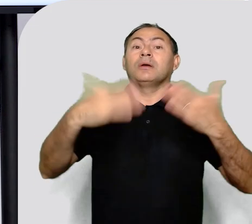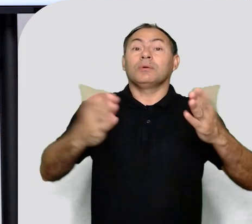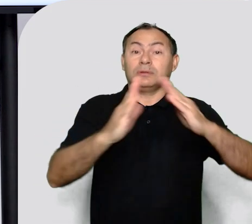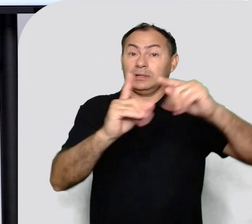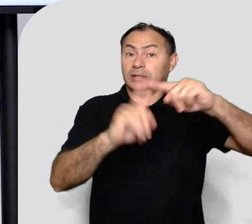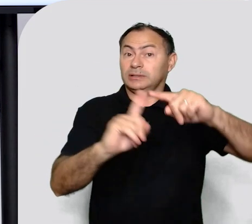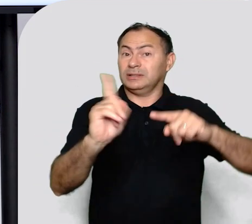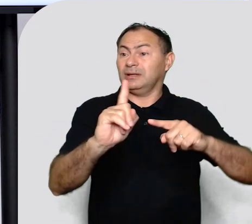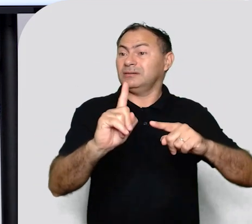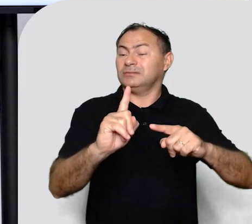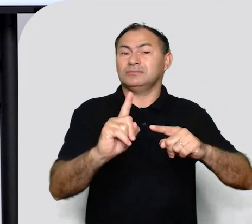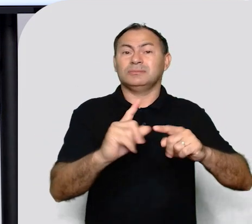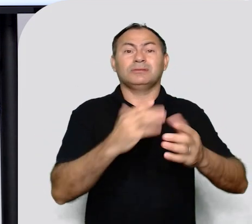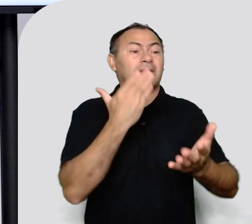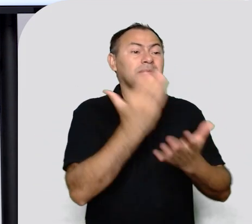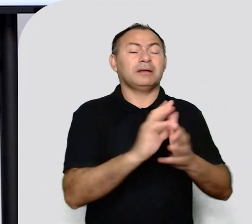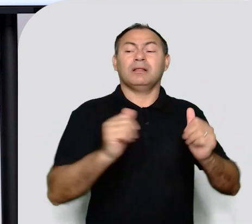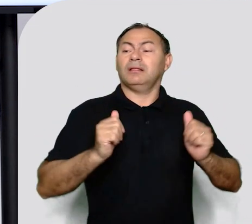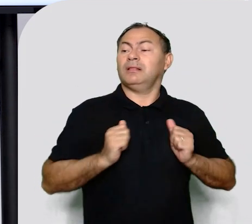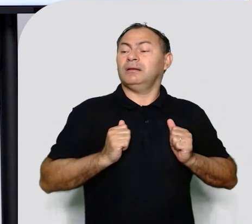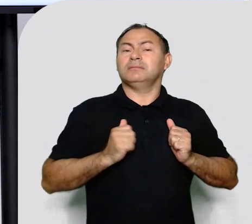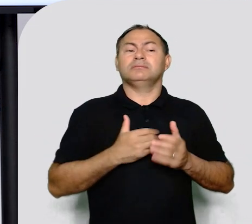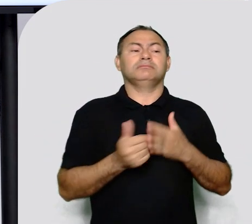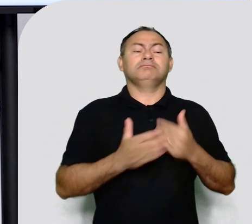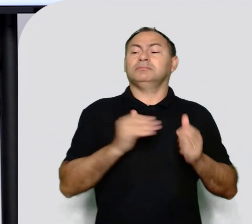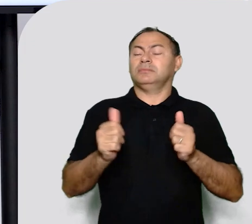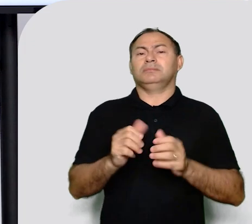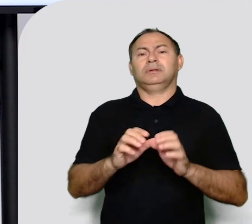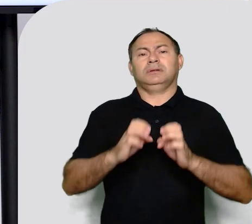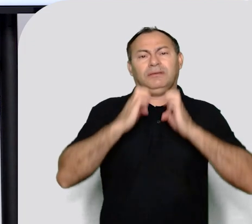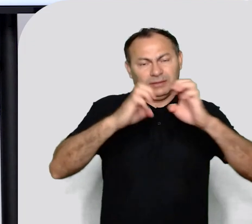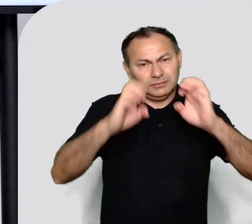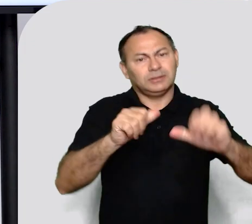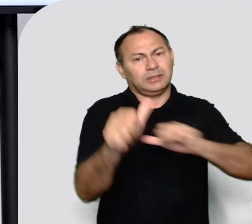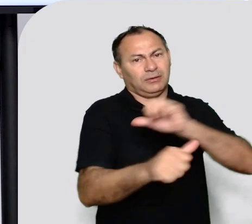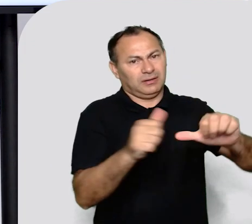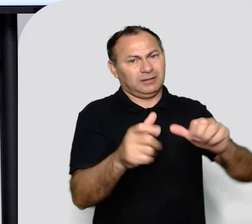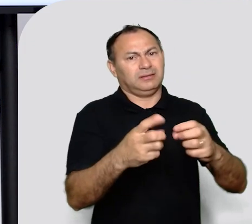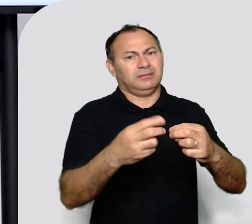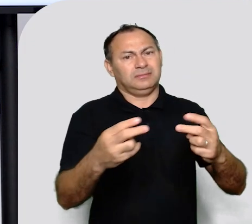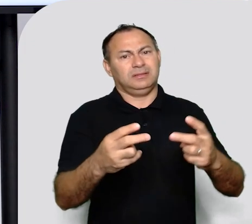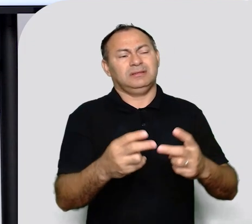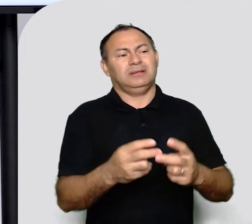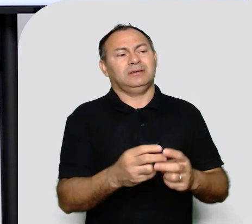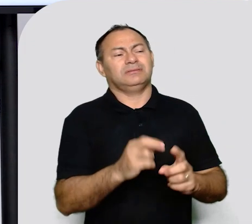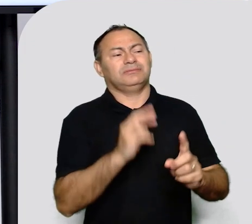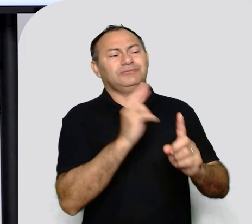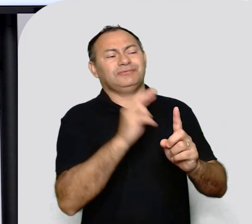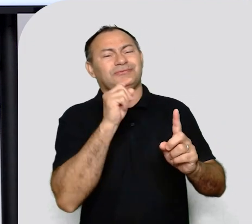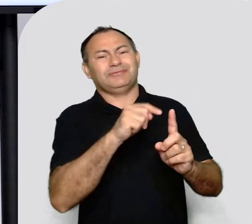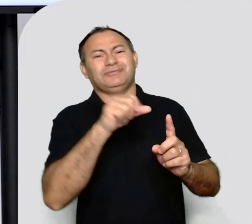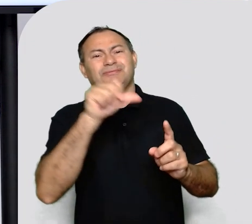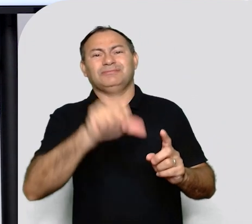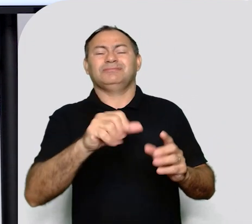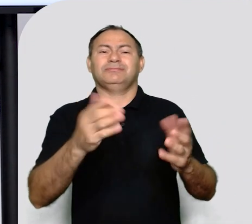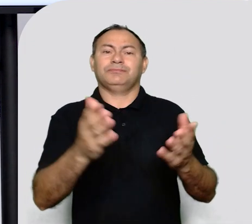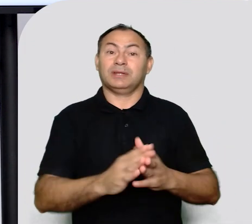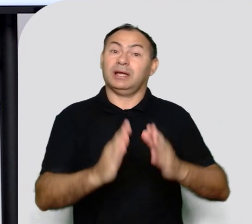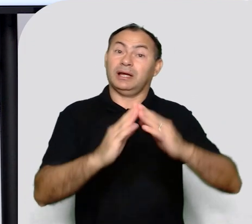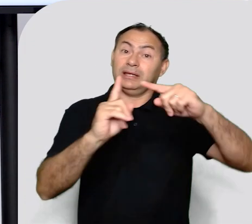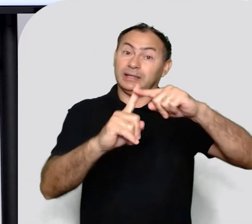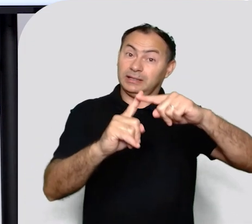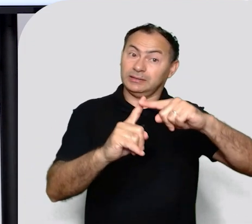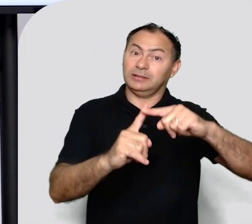Igreja não sai de si mesma para evangelizar, torna-se autorreferencial. Então